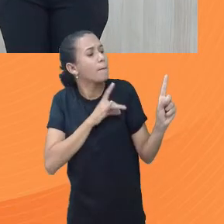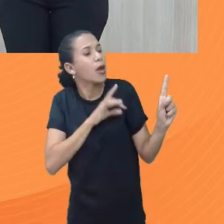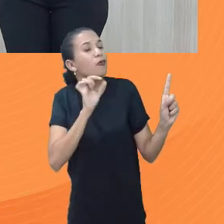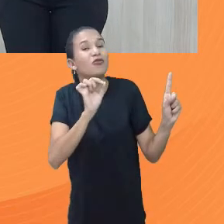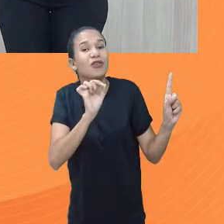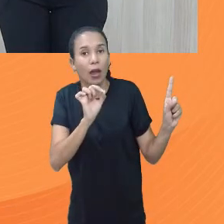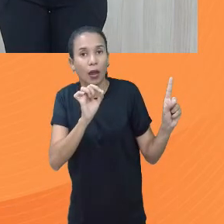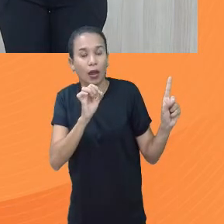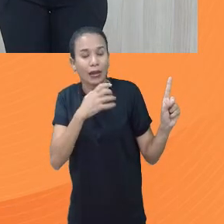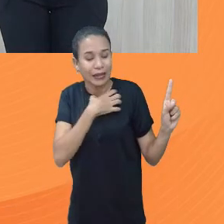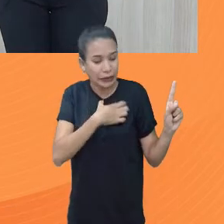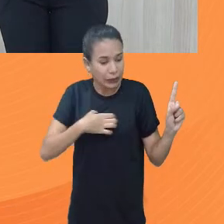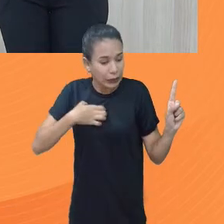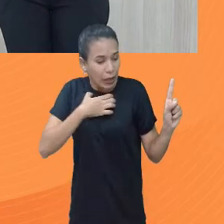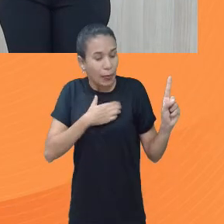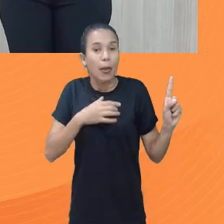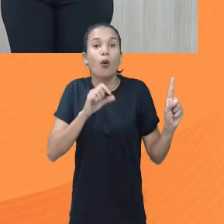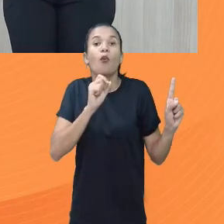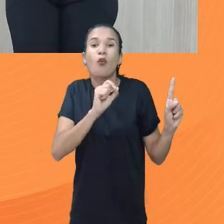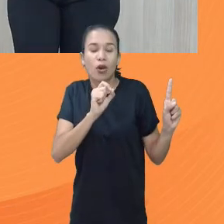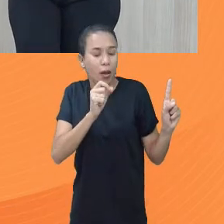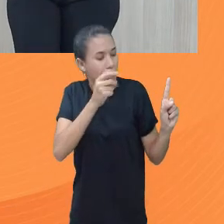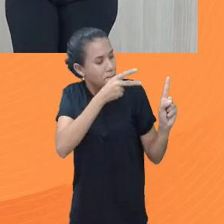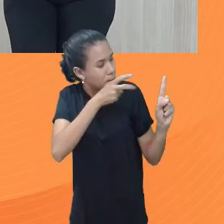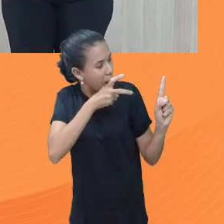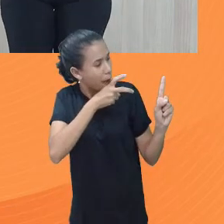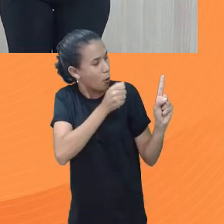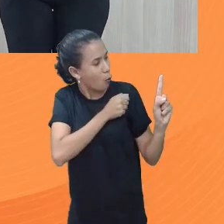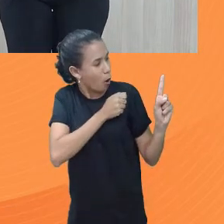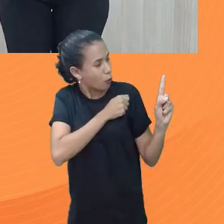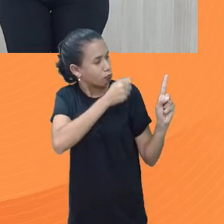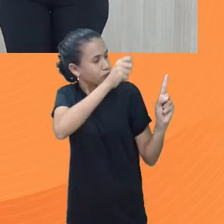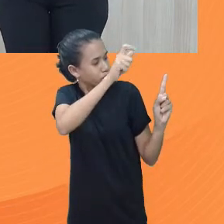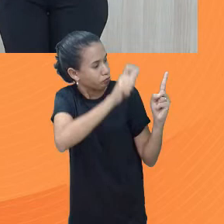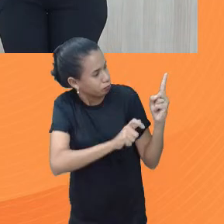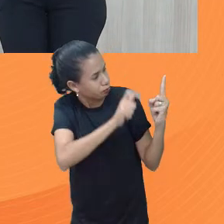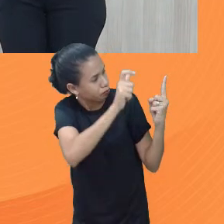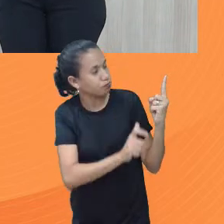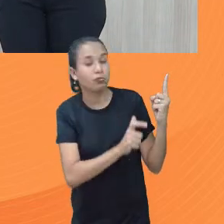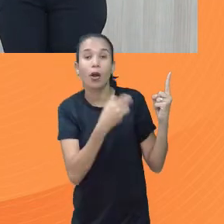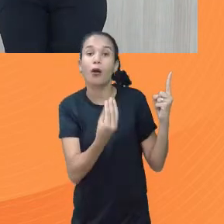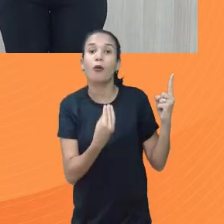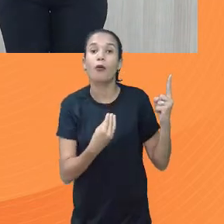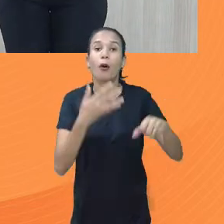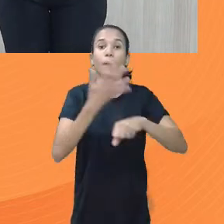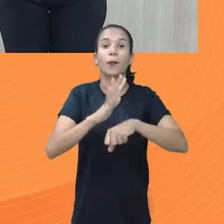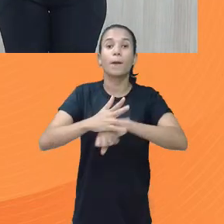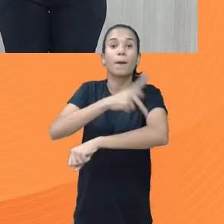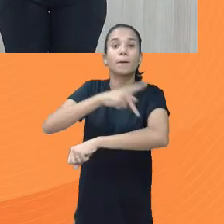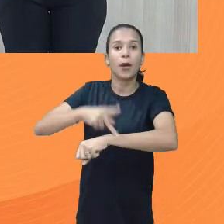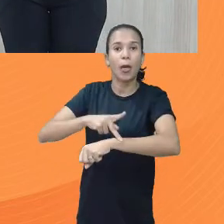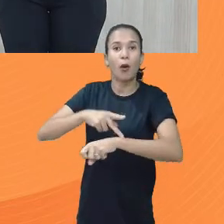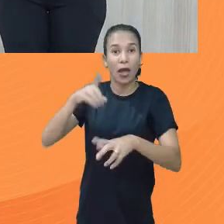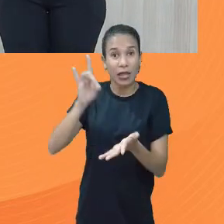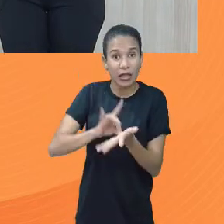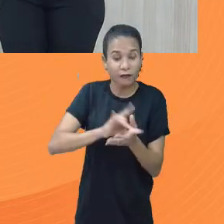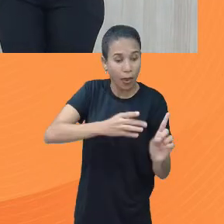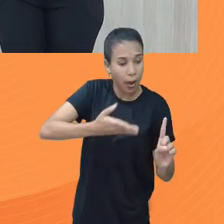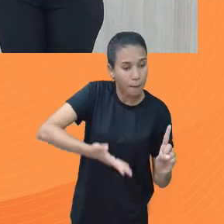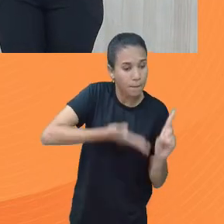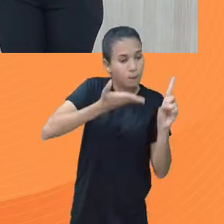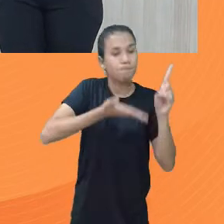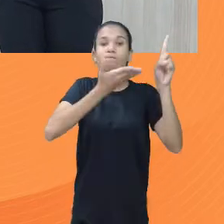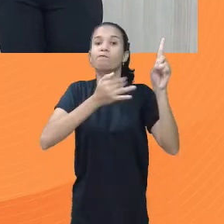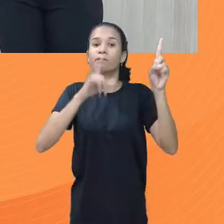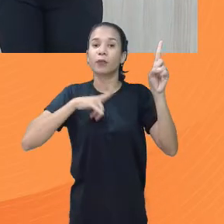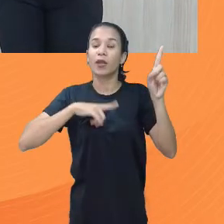suas inseguranças, e aí a gente de verdade ofertar uma prática pedagógica transformadora, né? Uma prática